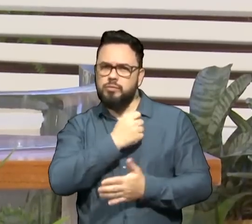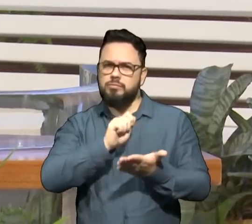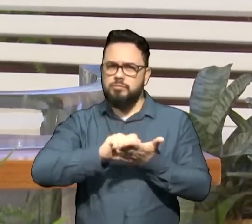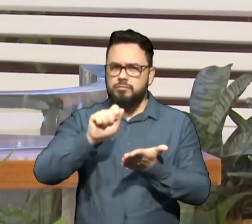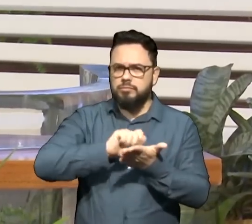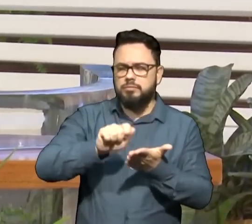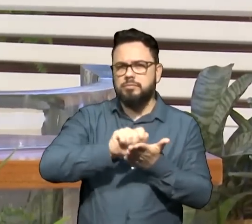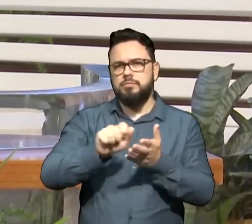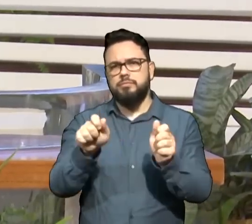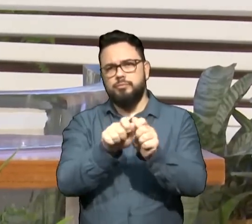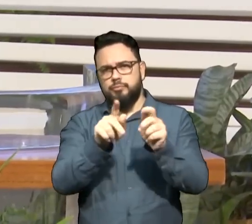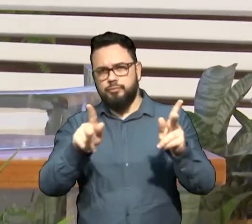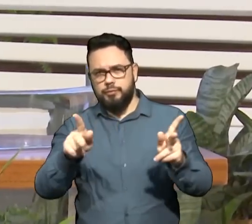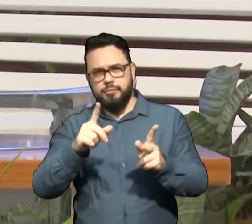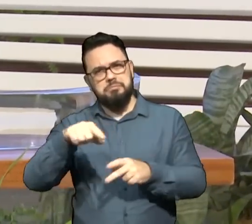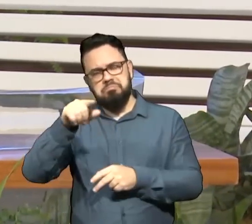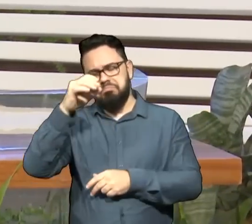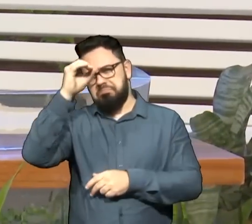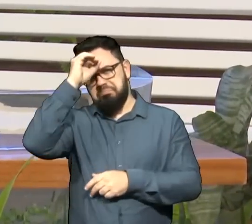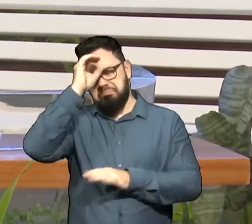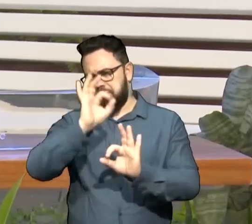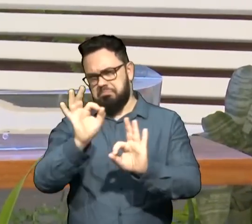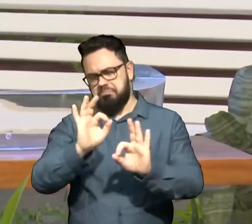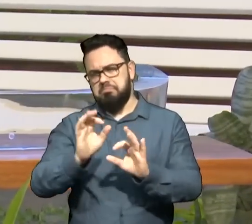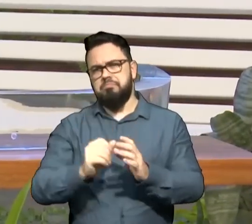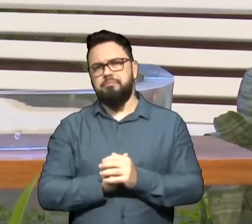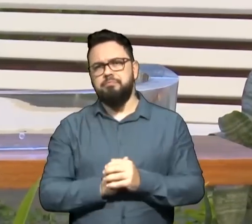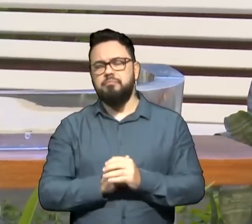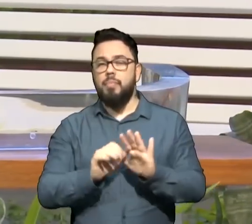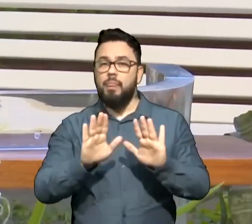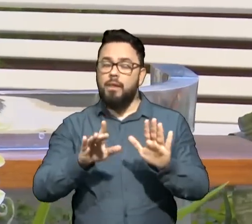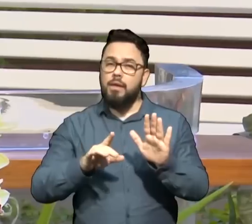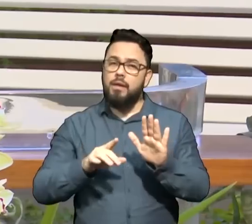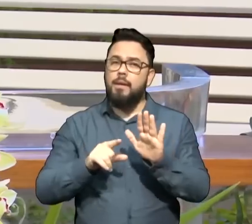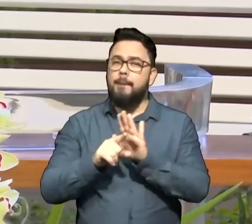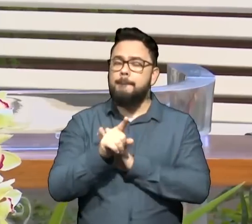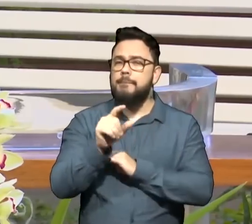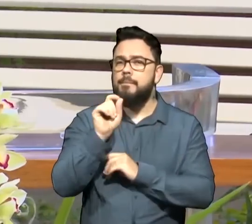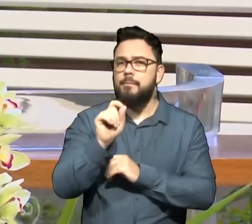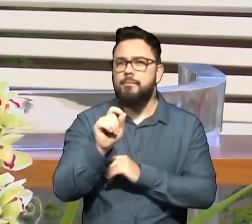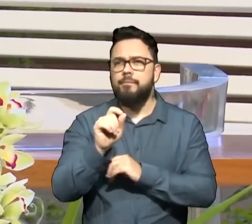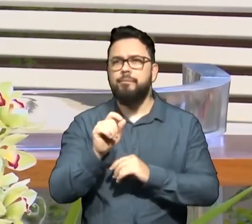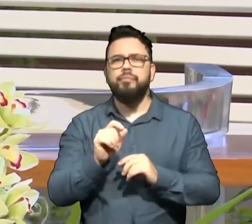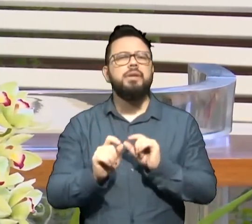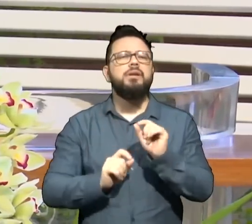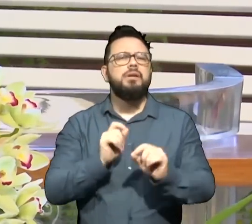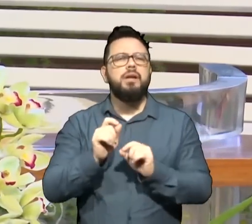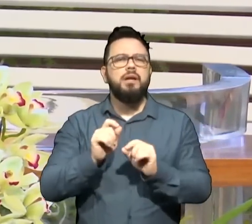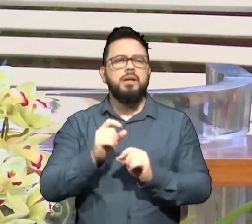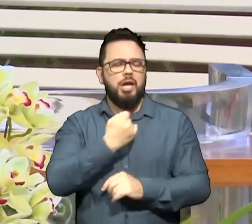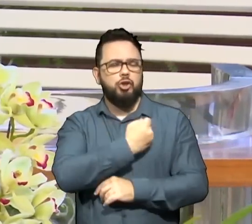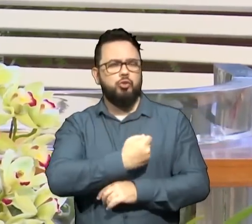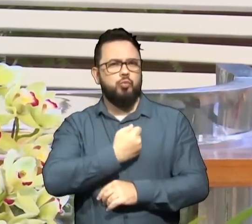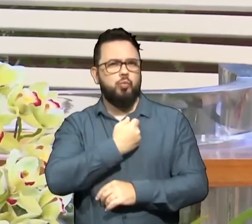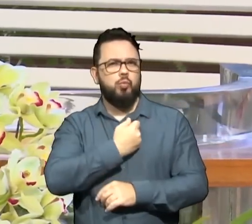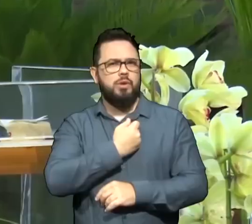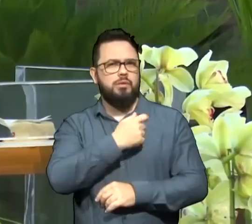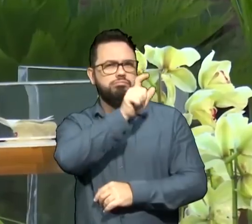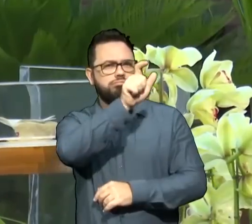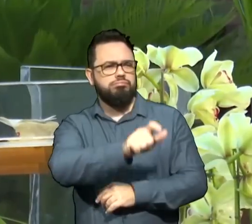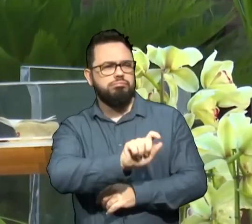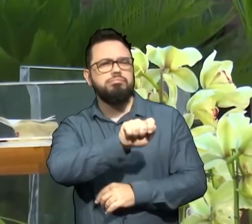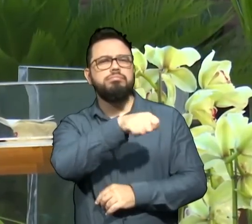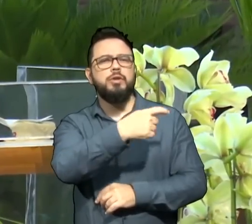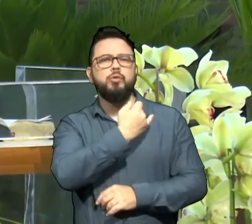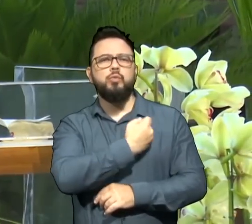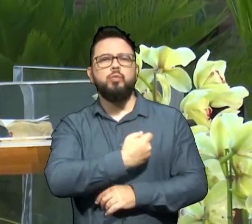isso aí não há nenhuma dificuldade nenhum problema agora a questão é a seguinte quem é esse João por isso que eu